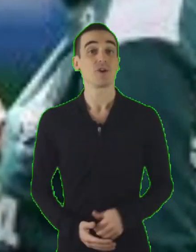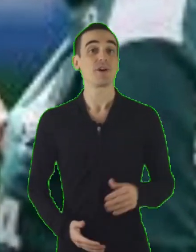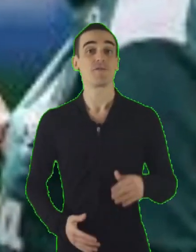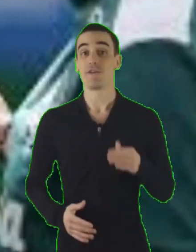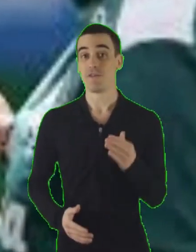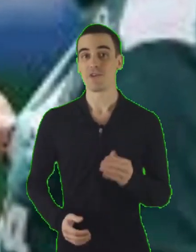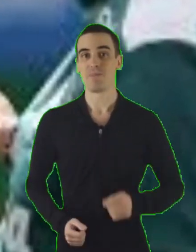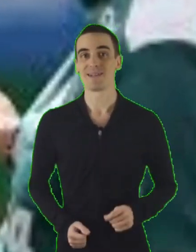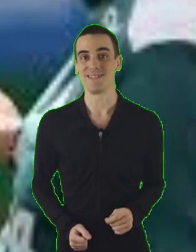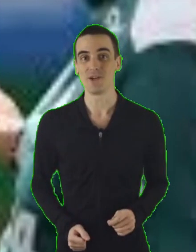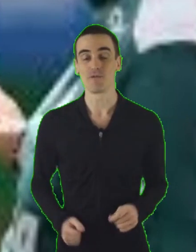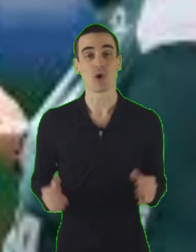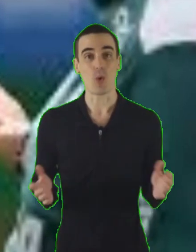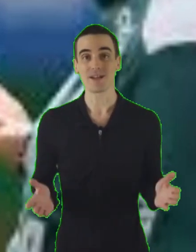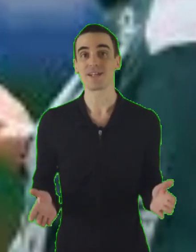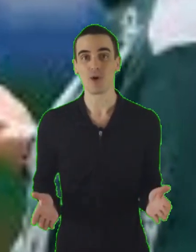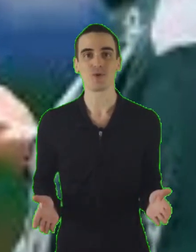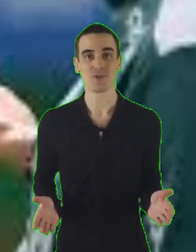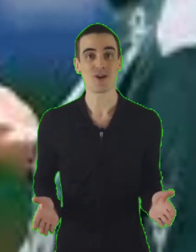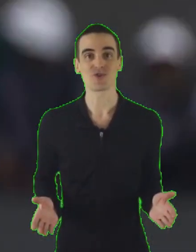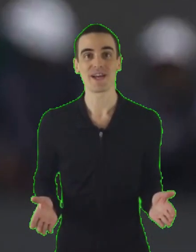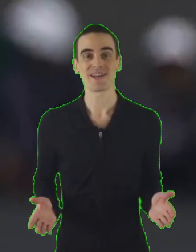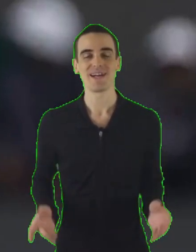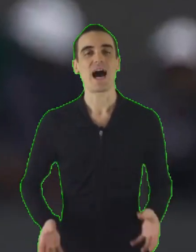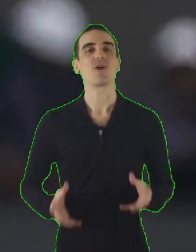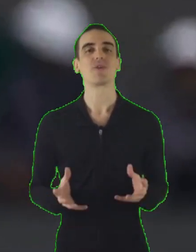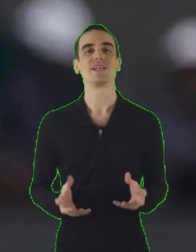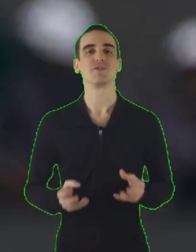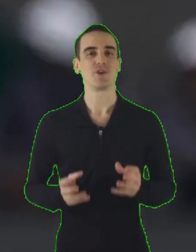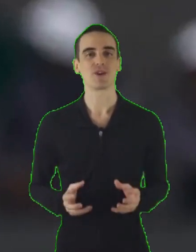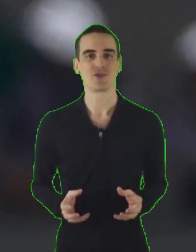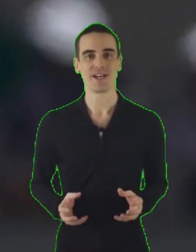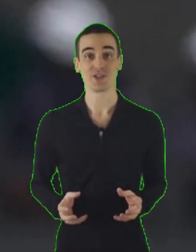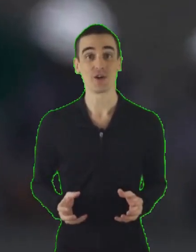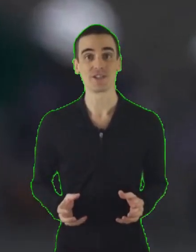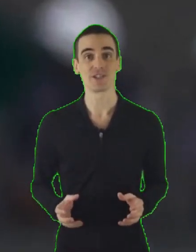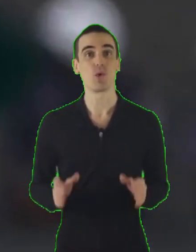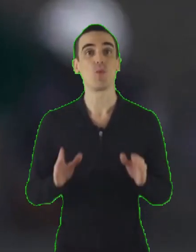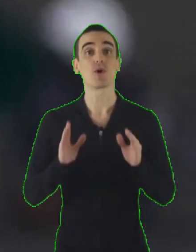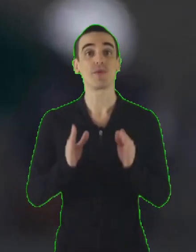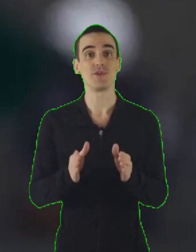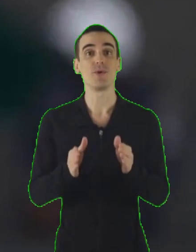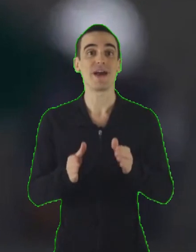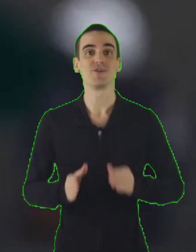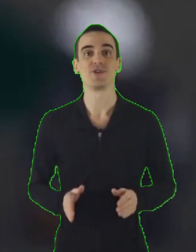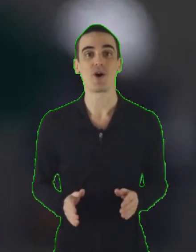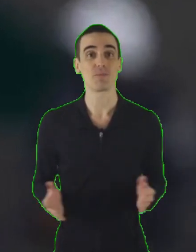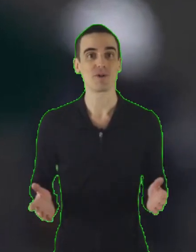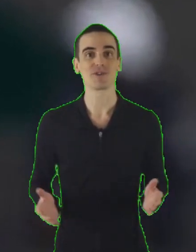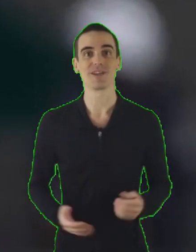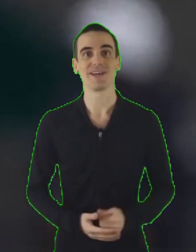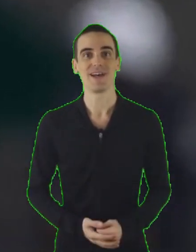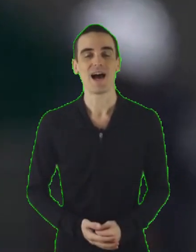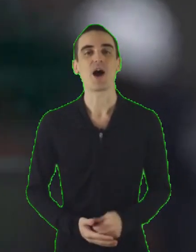principais jogadores do elenco. A chegada de Scarpa seria um grande reforço para o Cruzeiro. O jogador seria um dos principais nomes do elenco